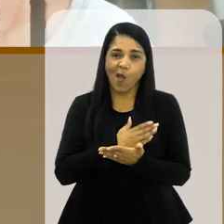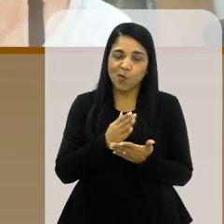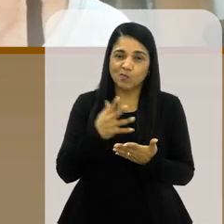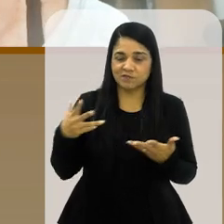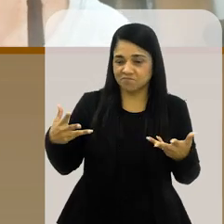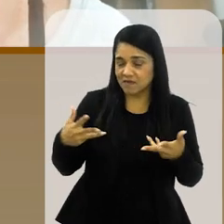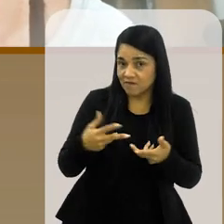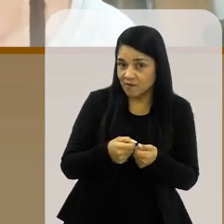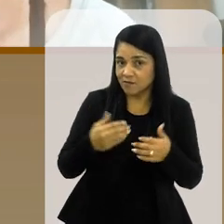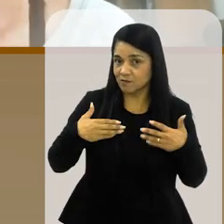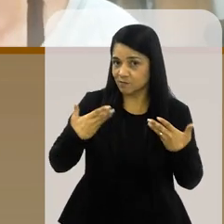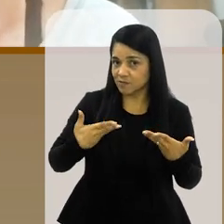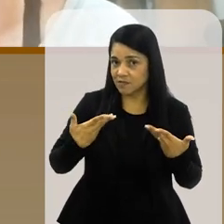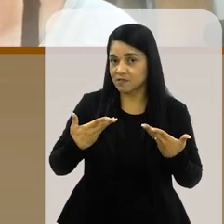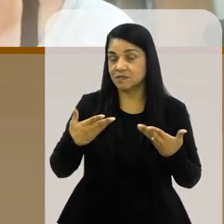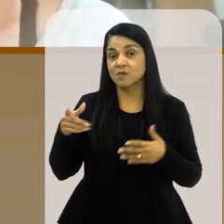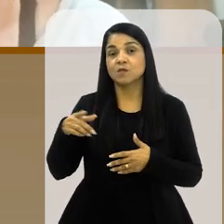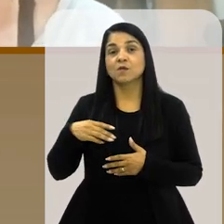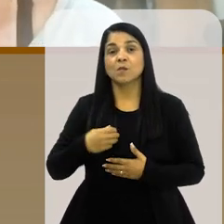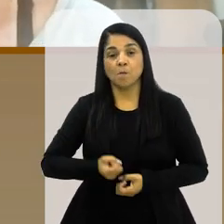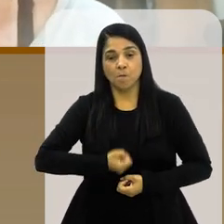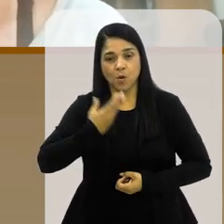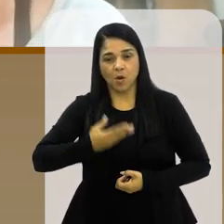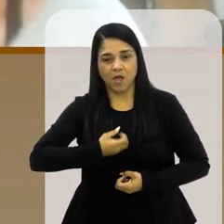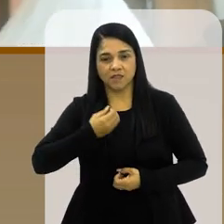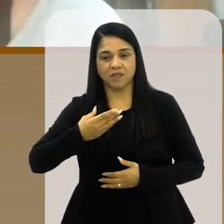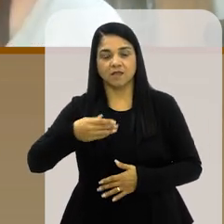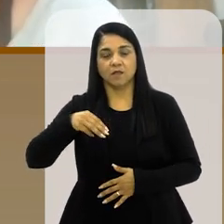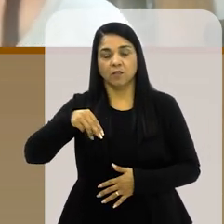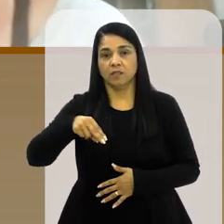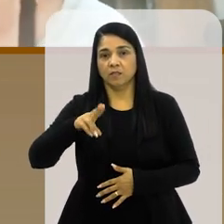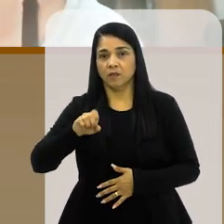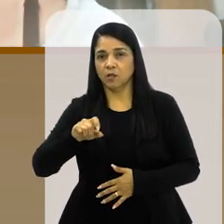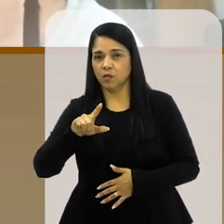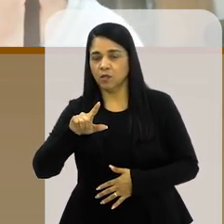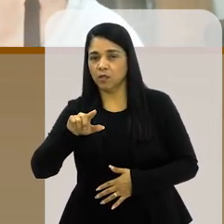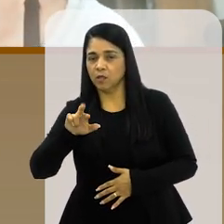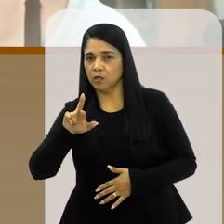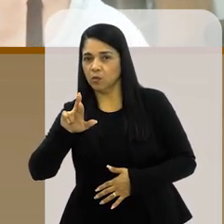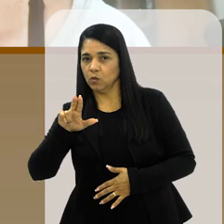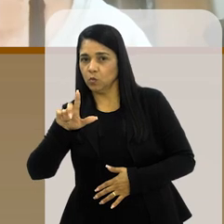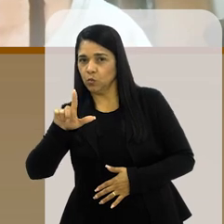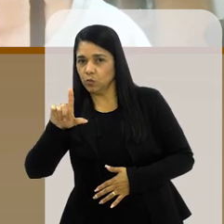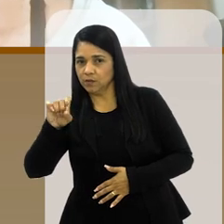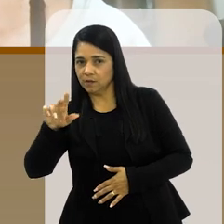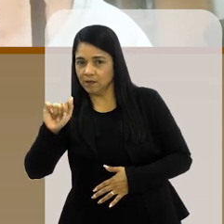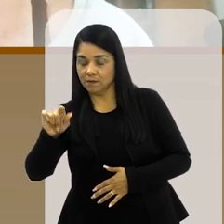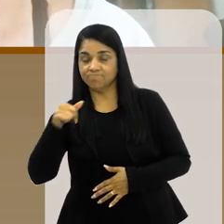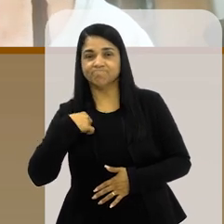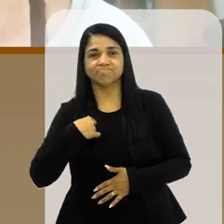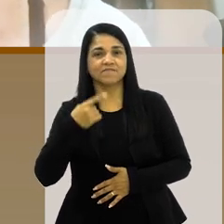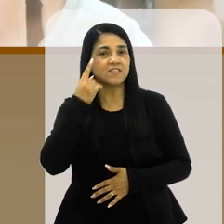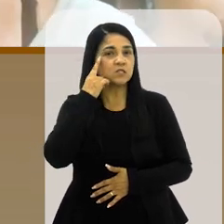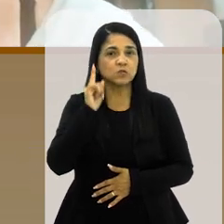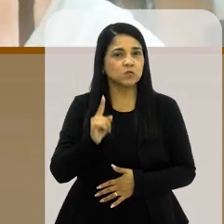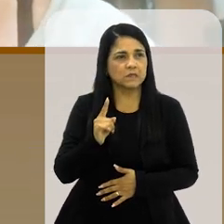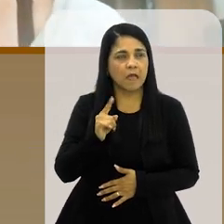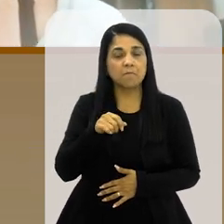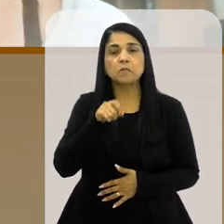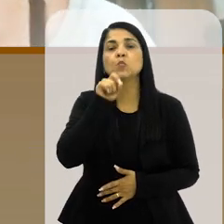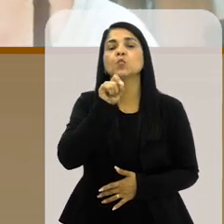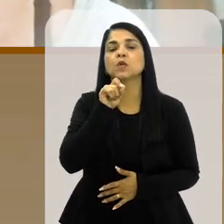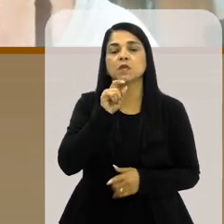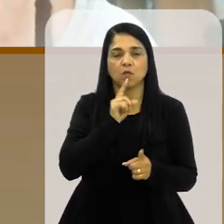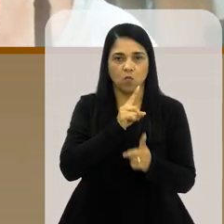algumas maravilhosas. O poeta Neruda tem um poema lindo que eu não sei de cor, mas ele diz que você nunca sabe o que que você